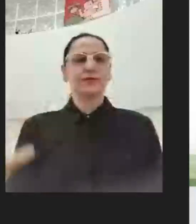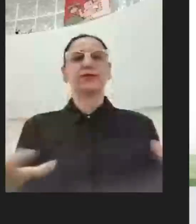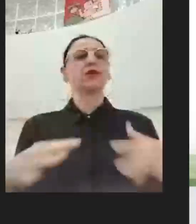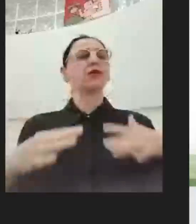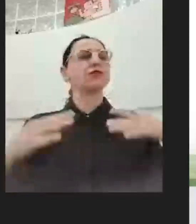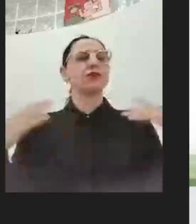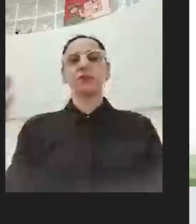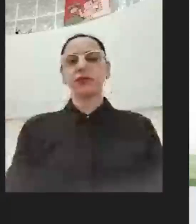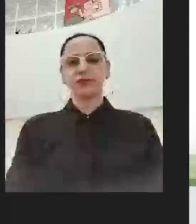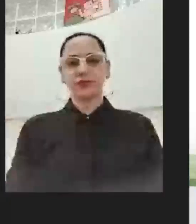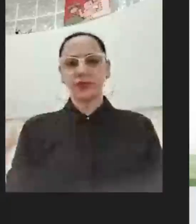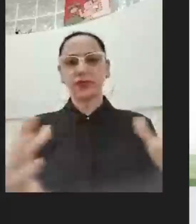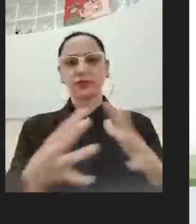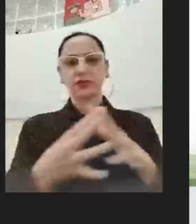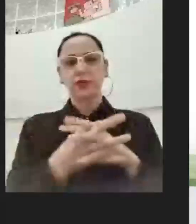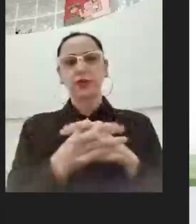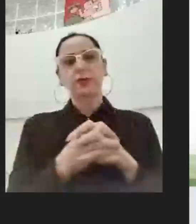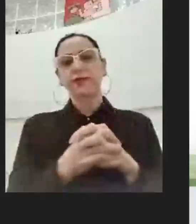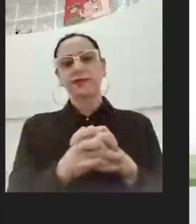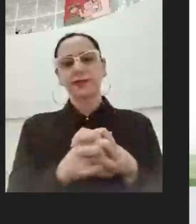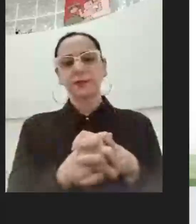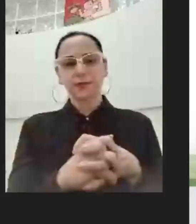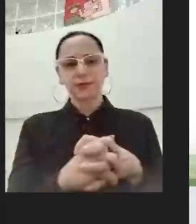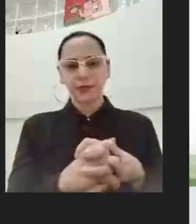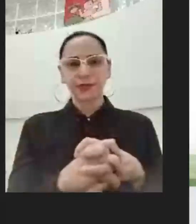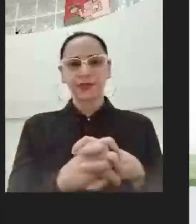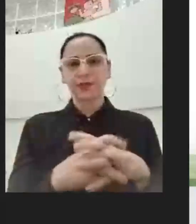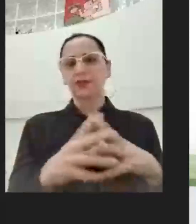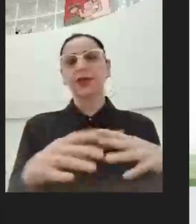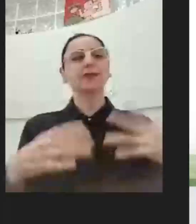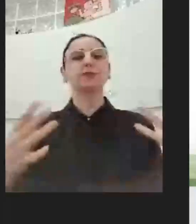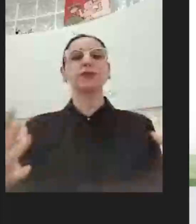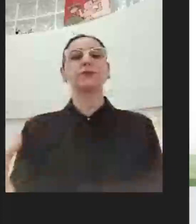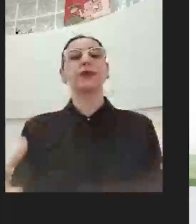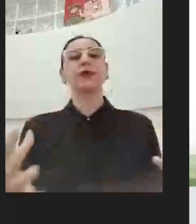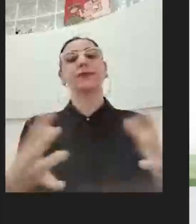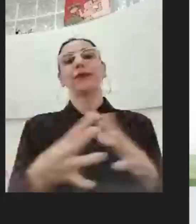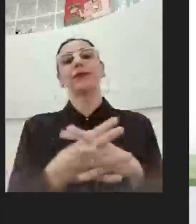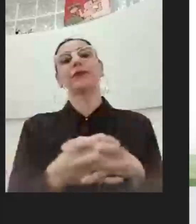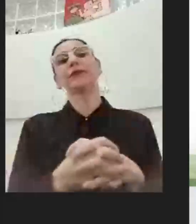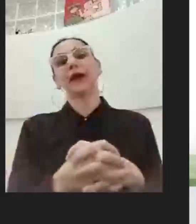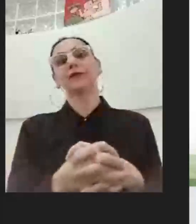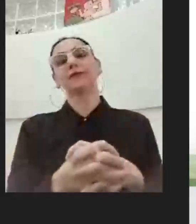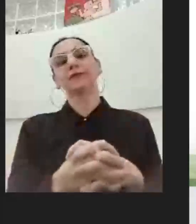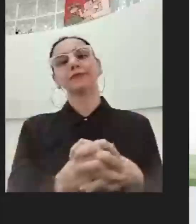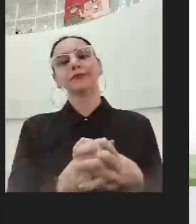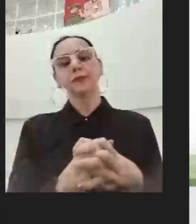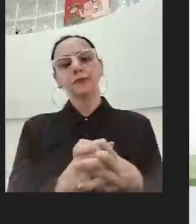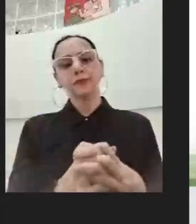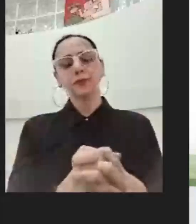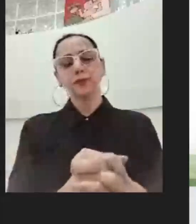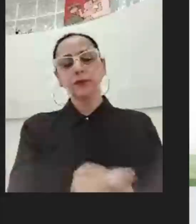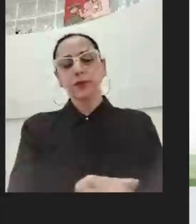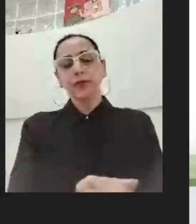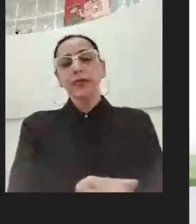eu tinha das minhas avós, das minhas tias, que romantizavam bastante a chegada de um bebê, a